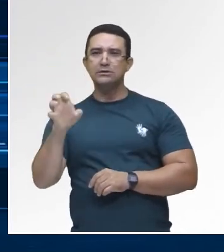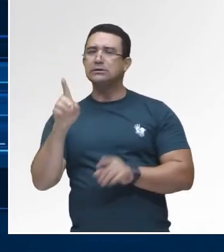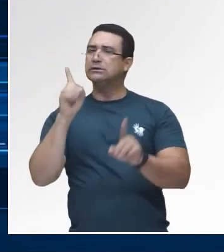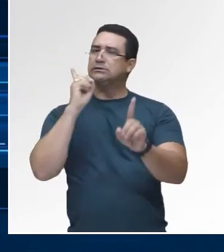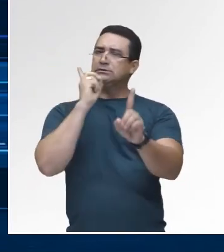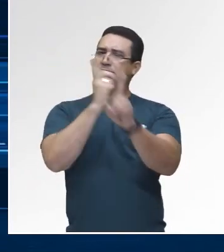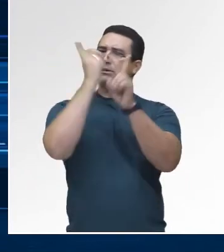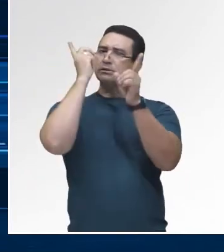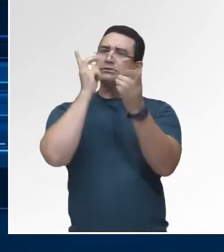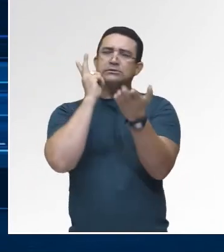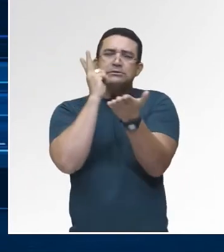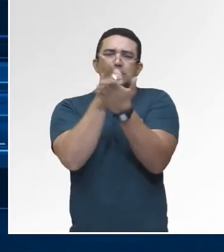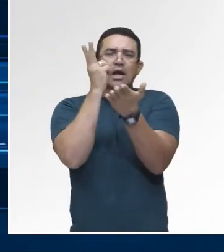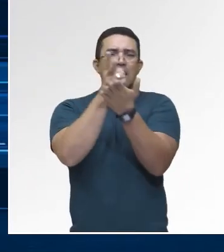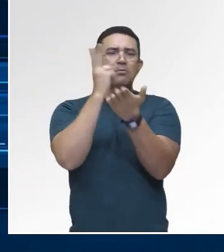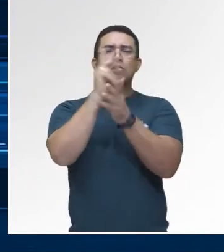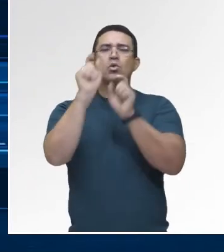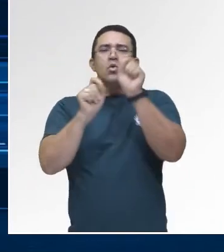encontrar